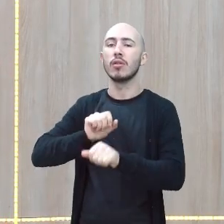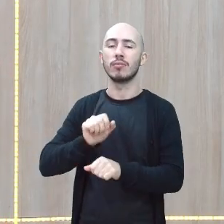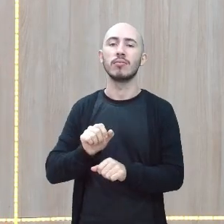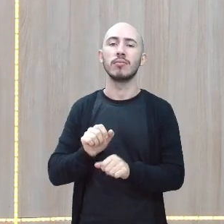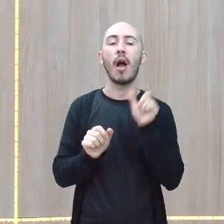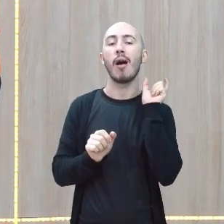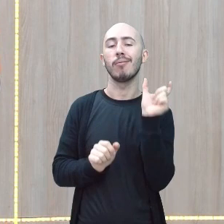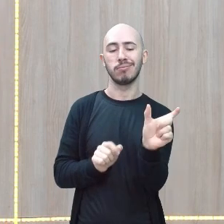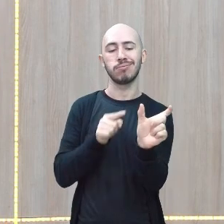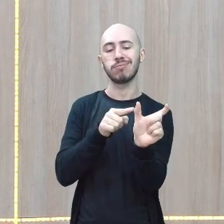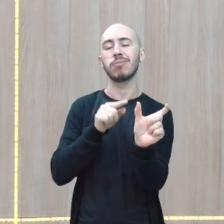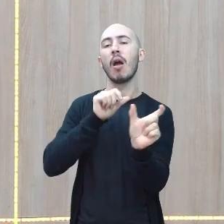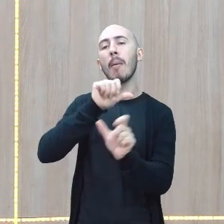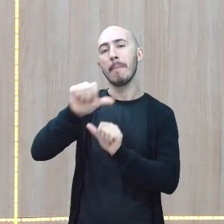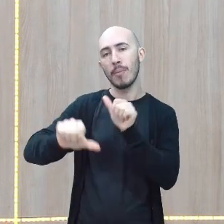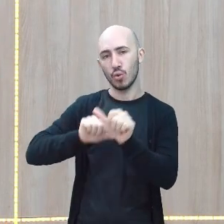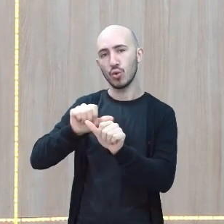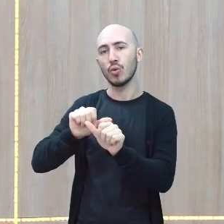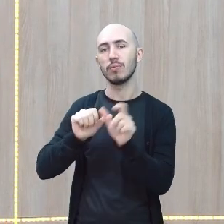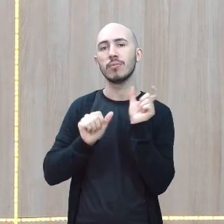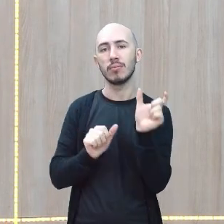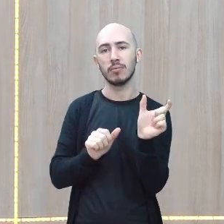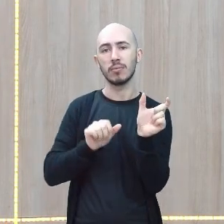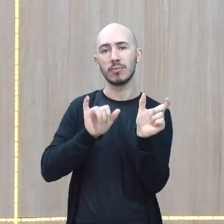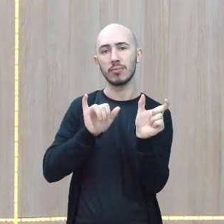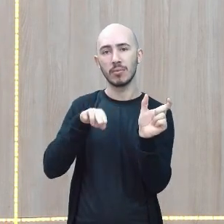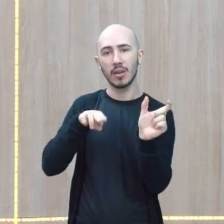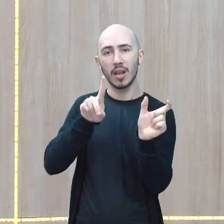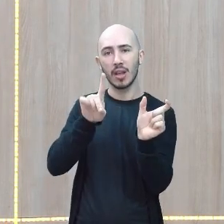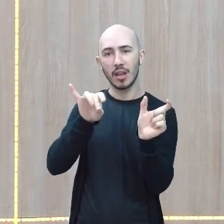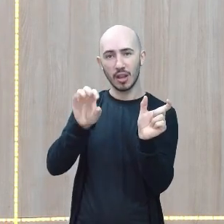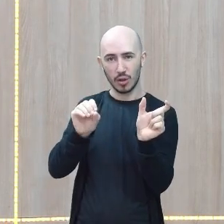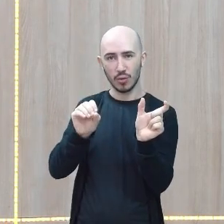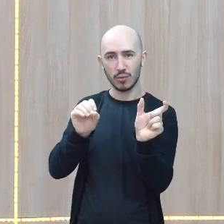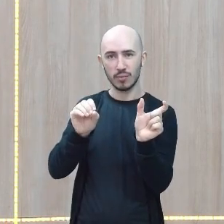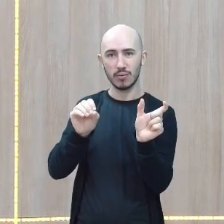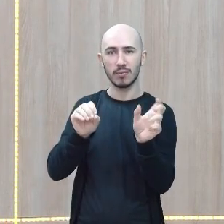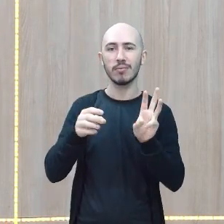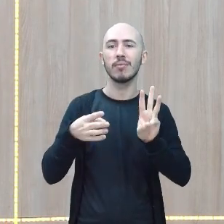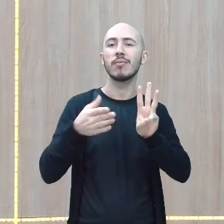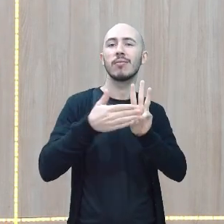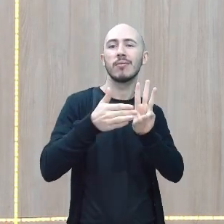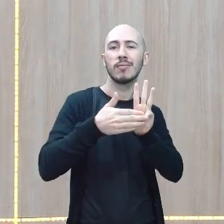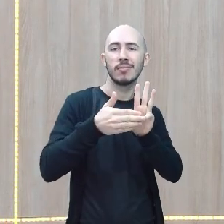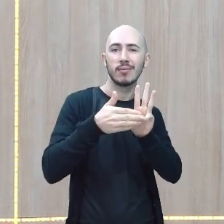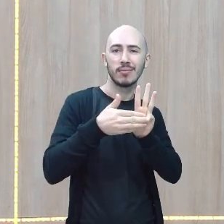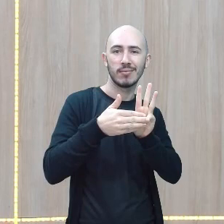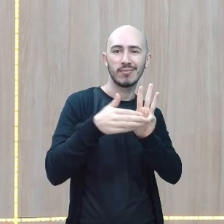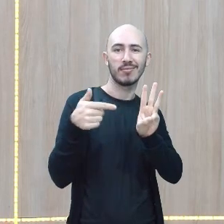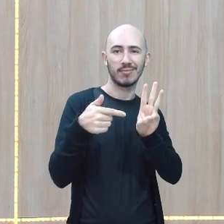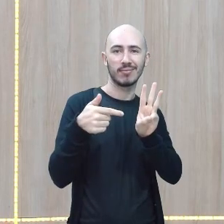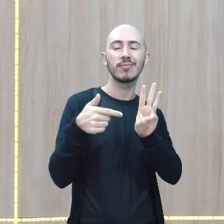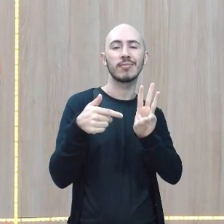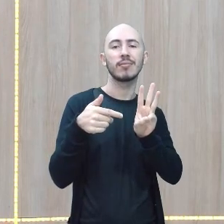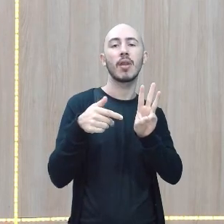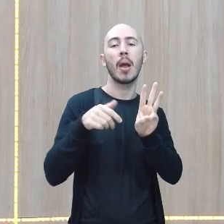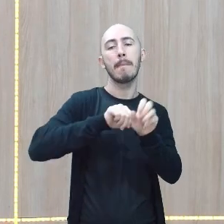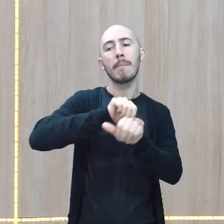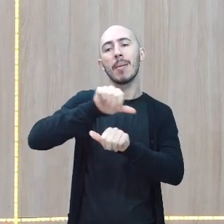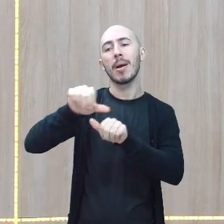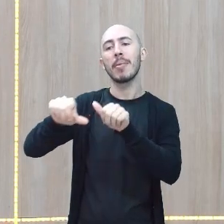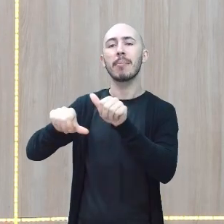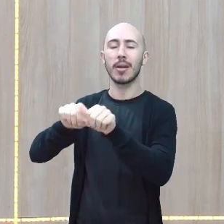porque a expressão índio, ela durante muito tempo ela foi carregada, né, de